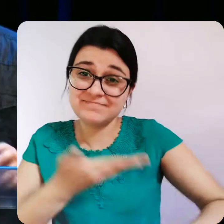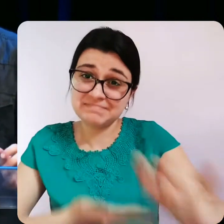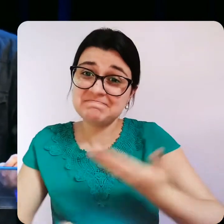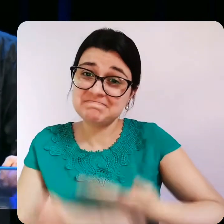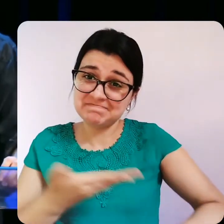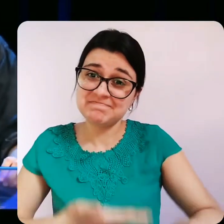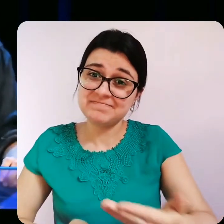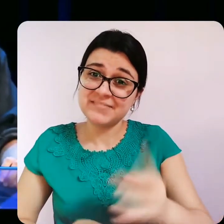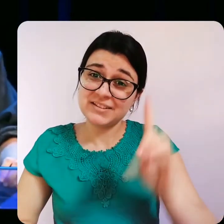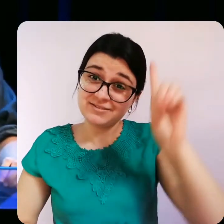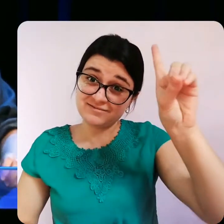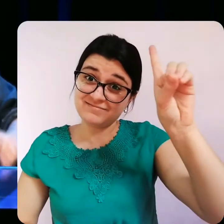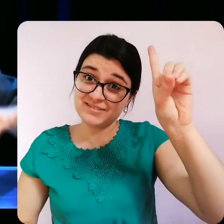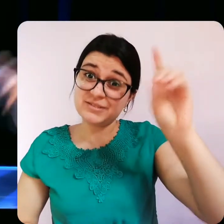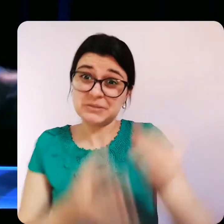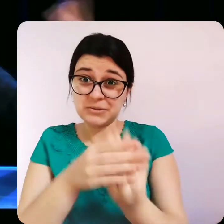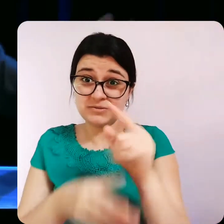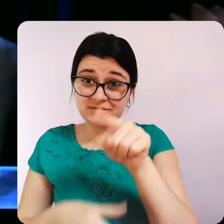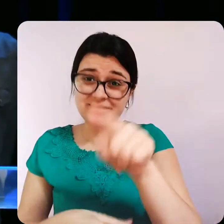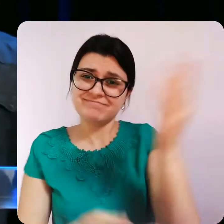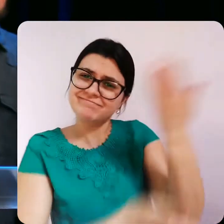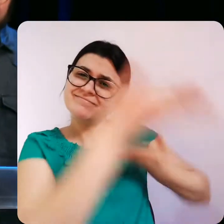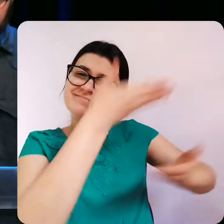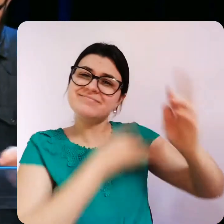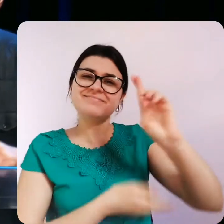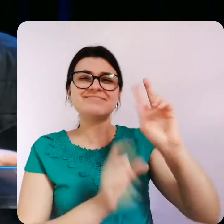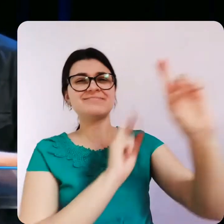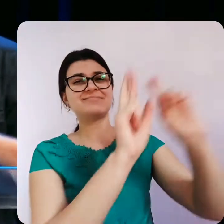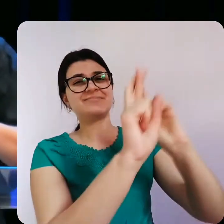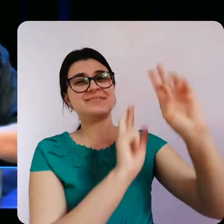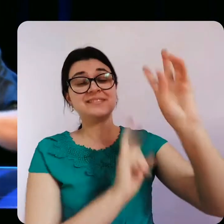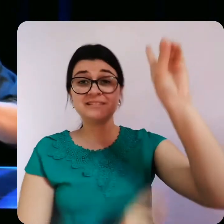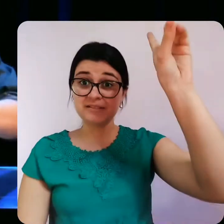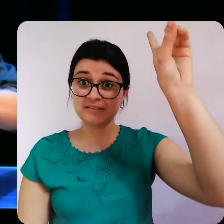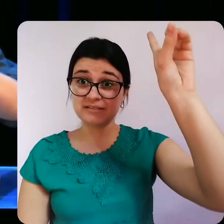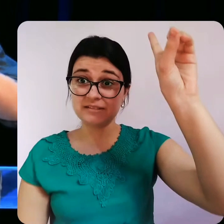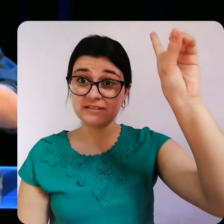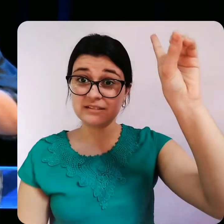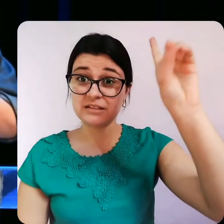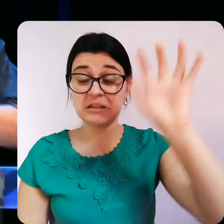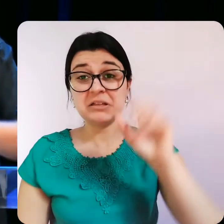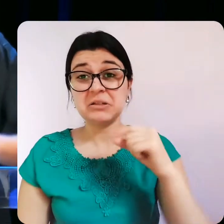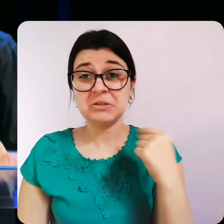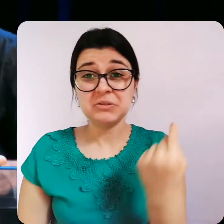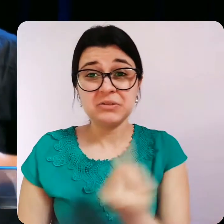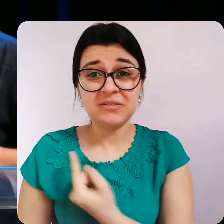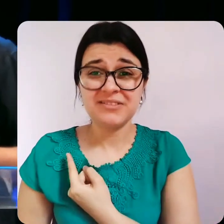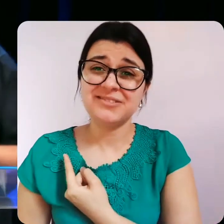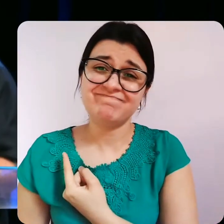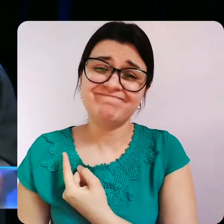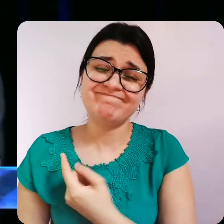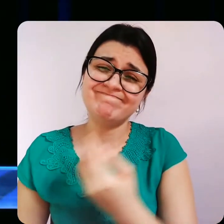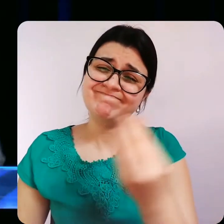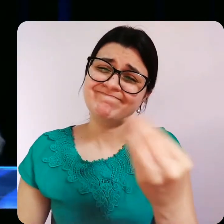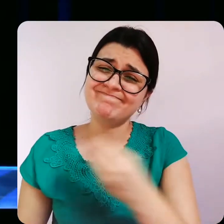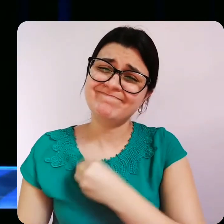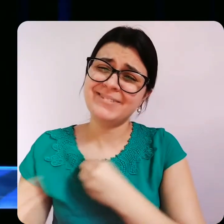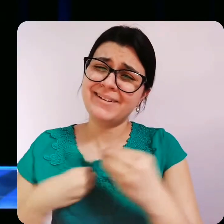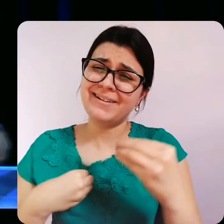amar a Deus acima de tudo. E aí nós amamos qualquer outra coisa. Nós amamos os princípios básicos deste mundo. Depositamos a